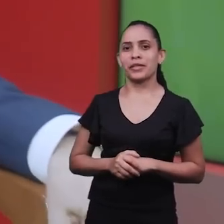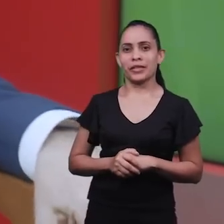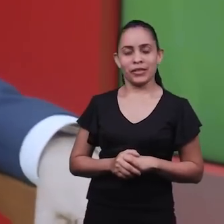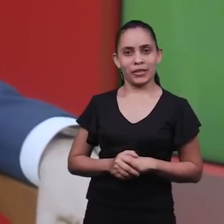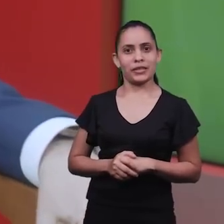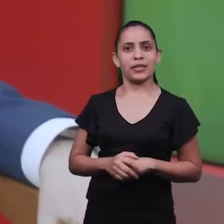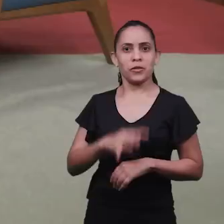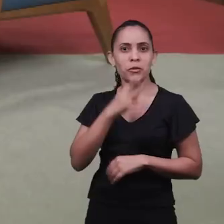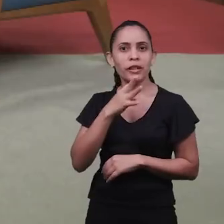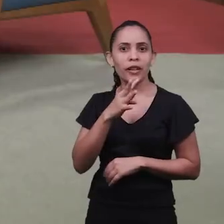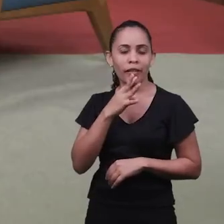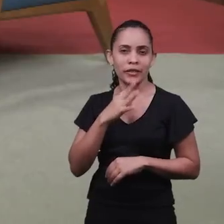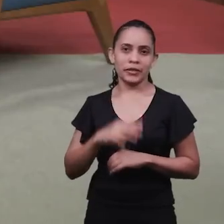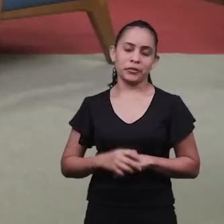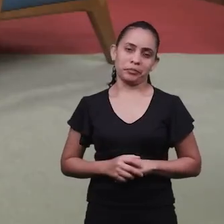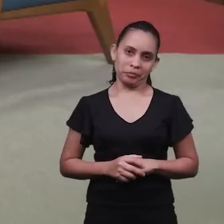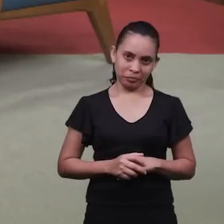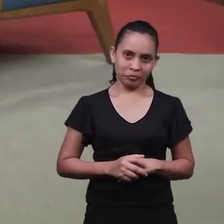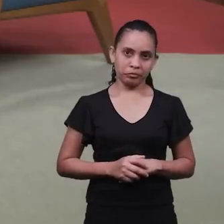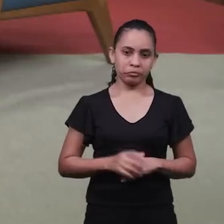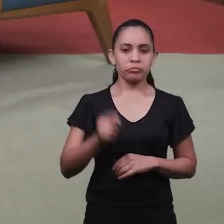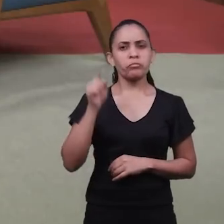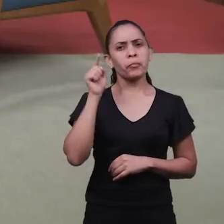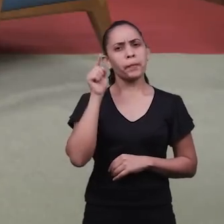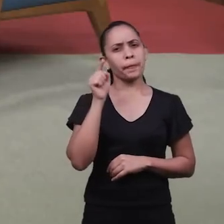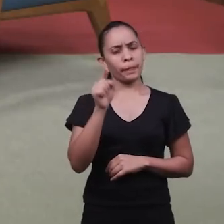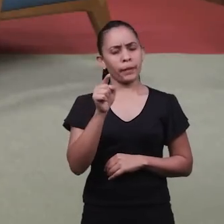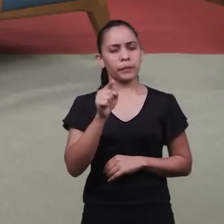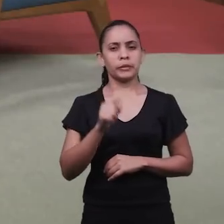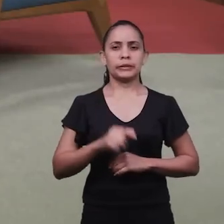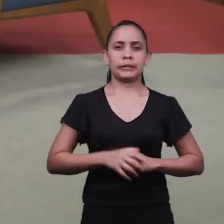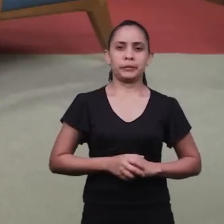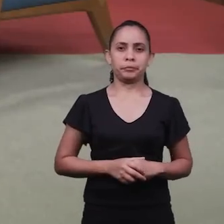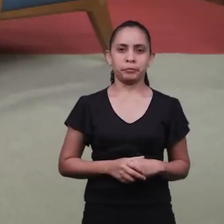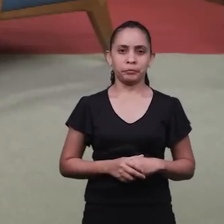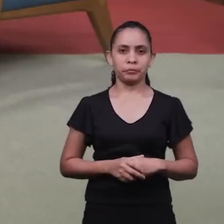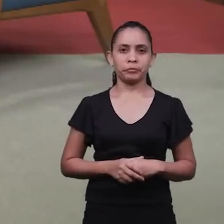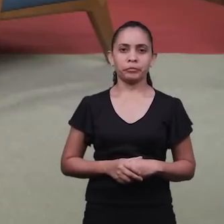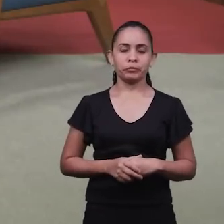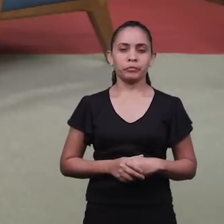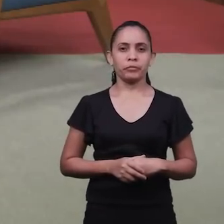vivo, verdadeiro. E você, quando